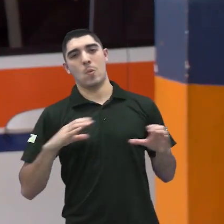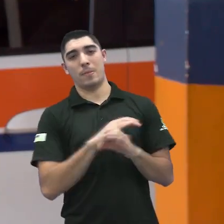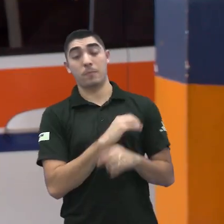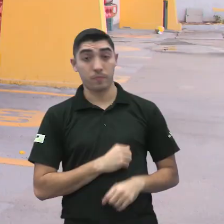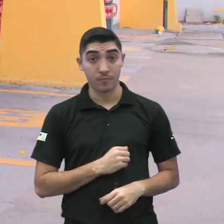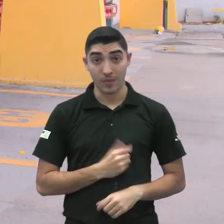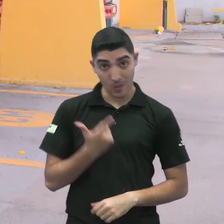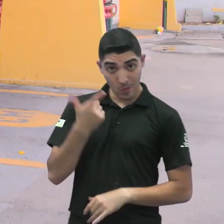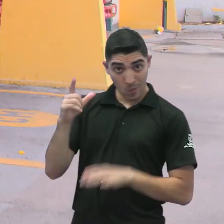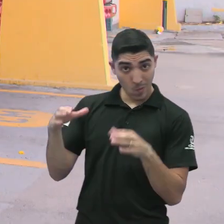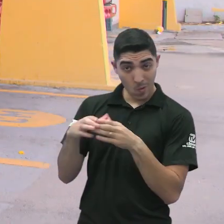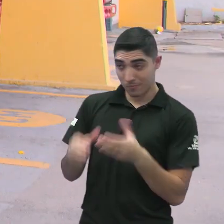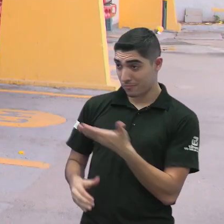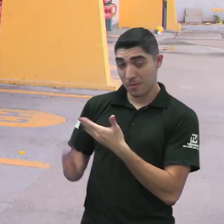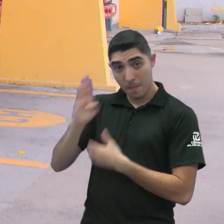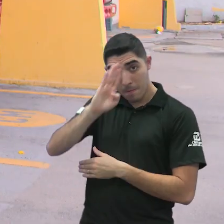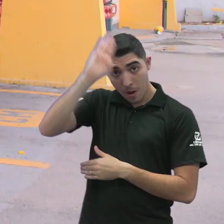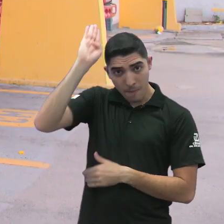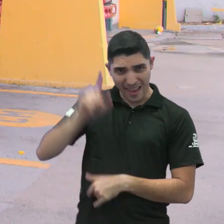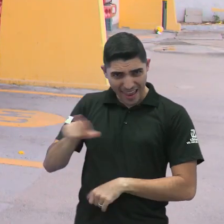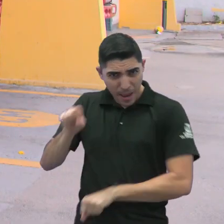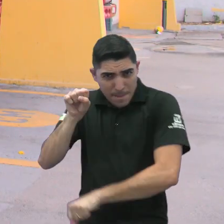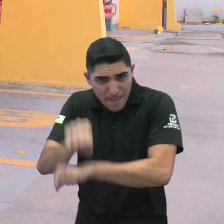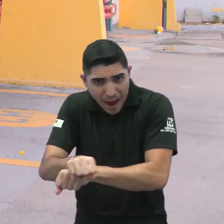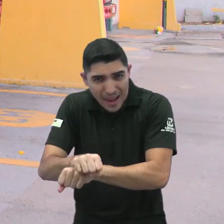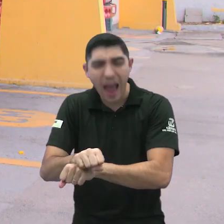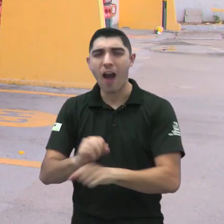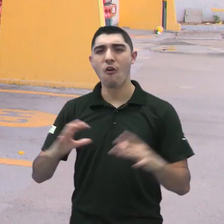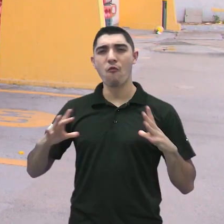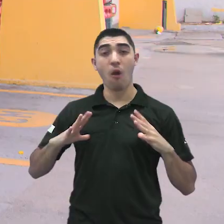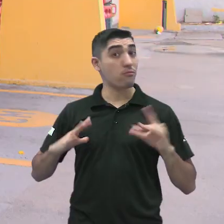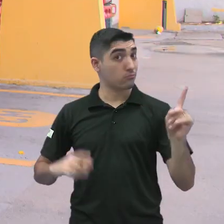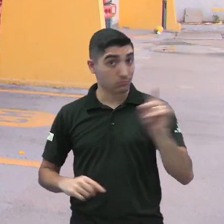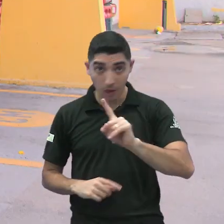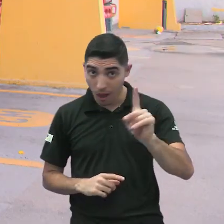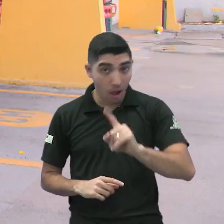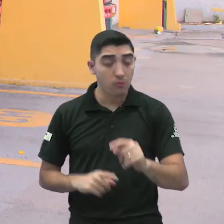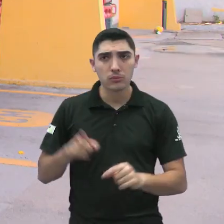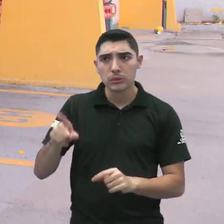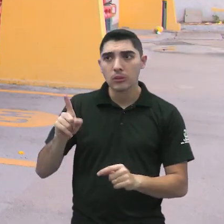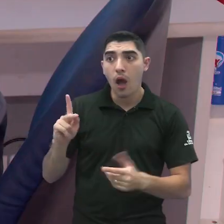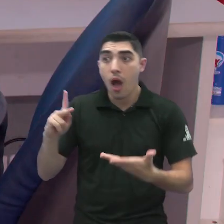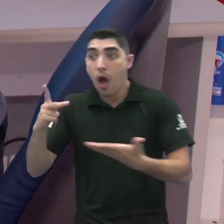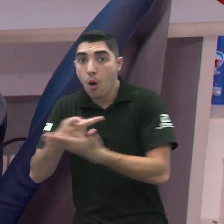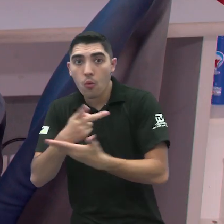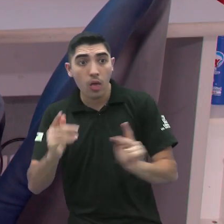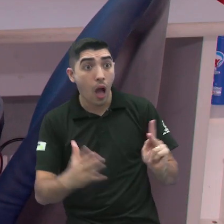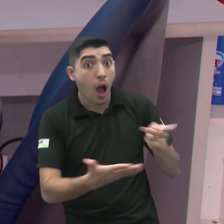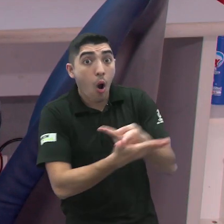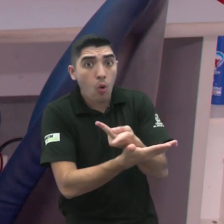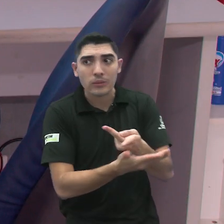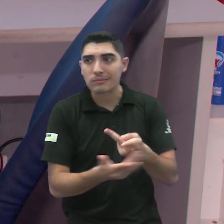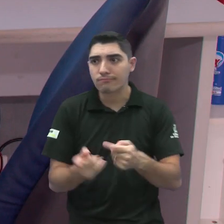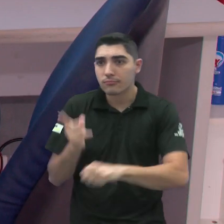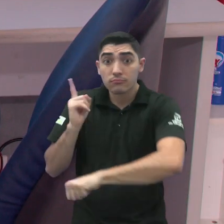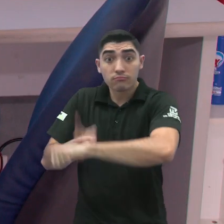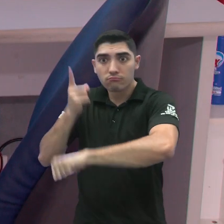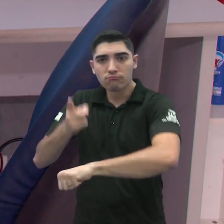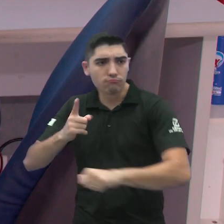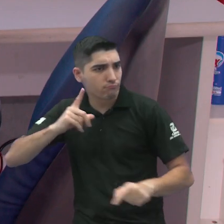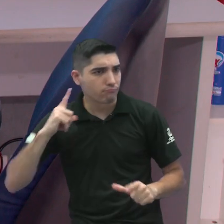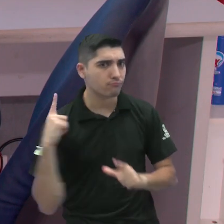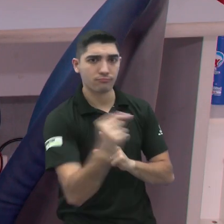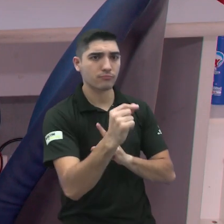me completa. No Corpo de Bombeiros, os militares também não param na virada do ano. A cada ocorrência,